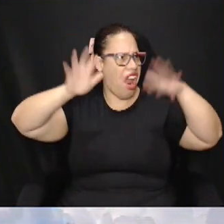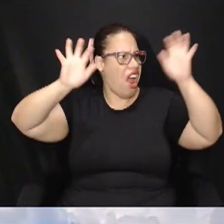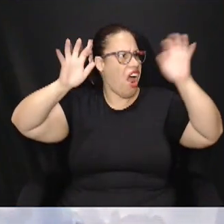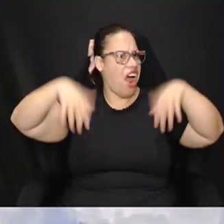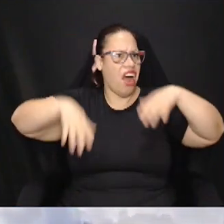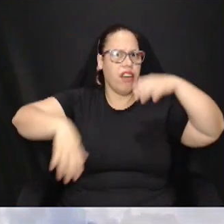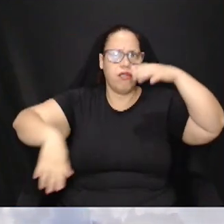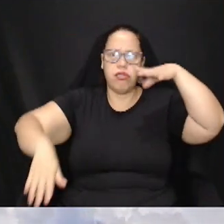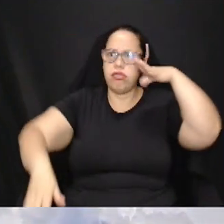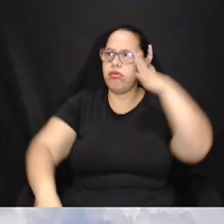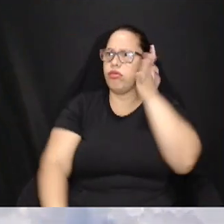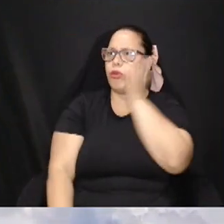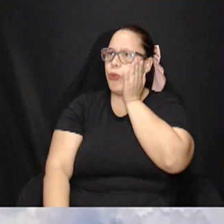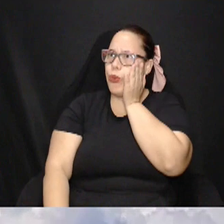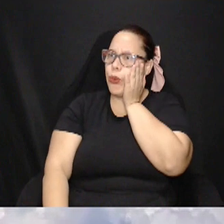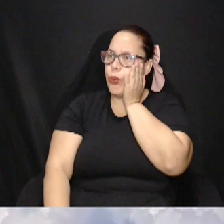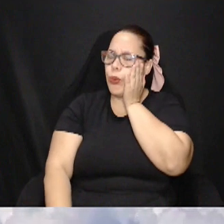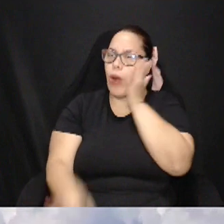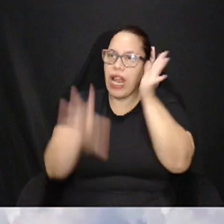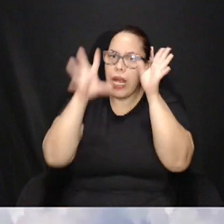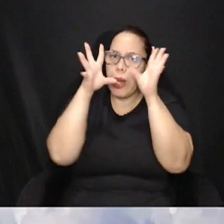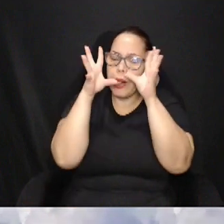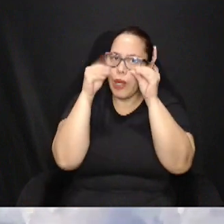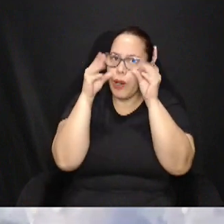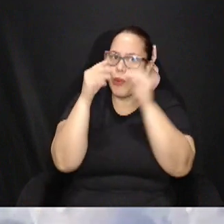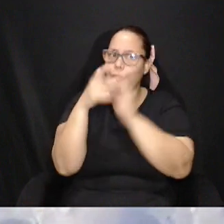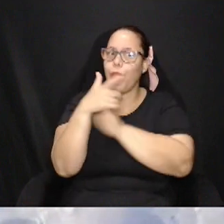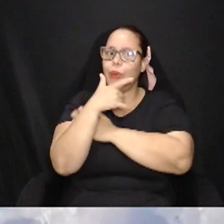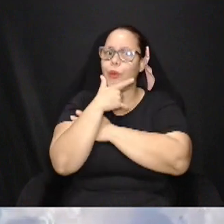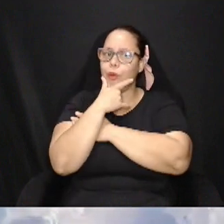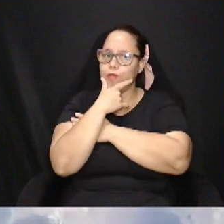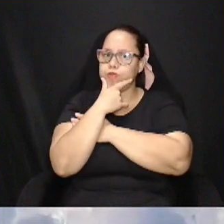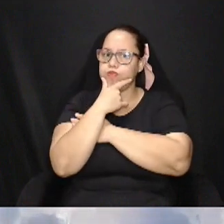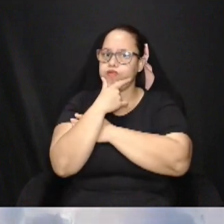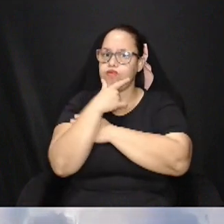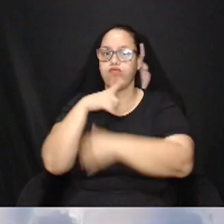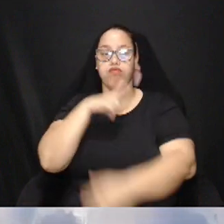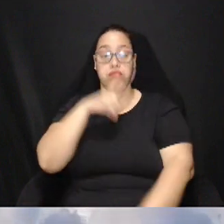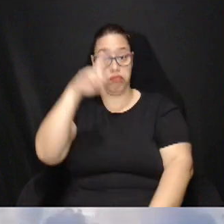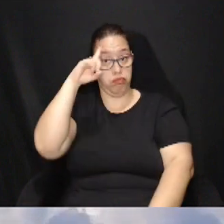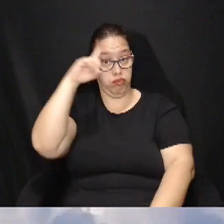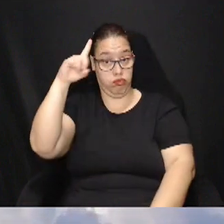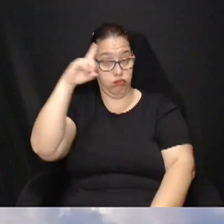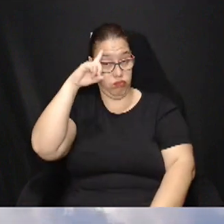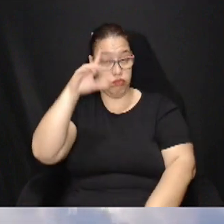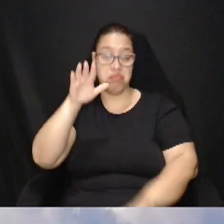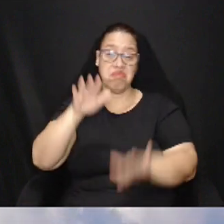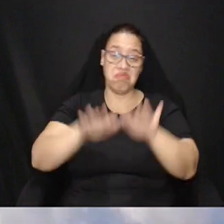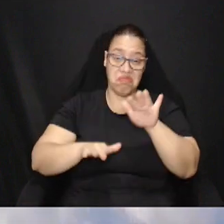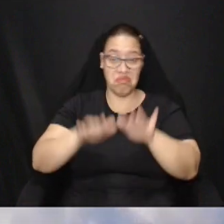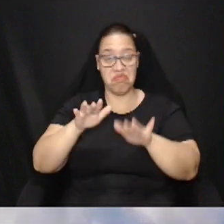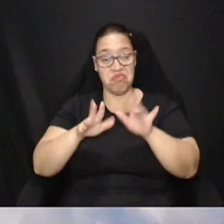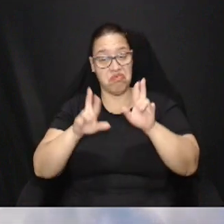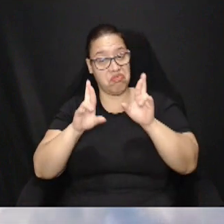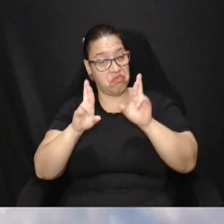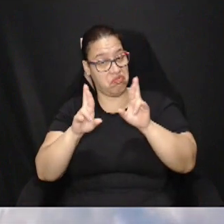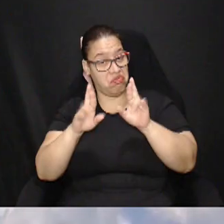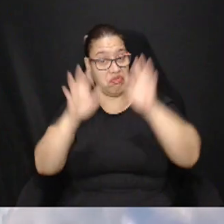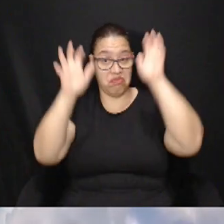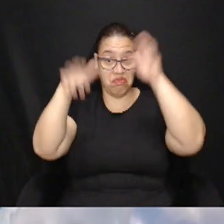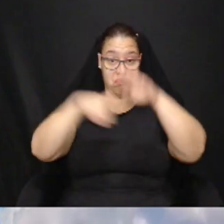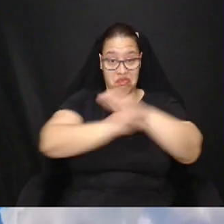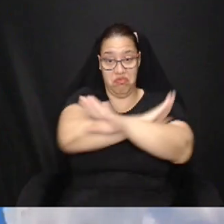chuvona essa noite e a previsão do tempo diz que nós temos um dia aí com o tempo instável, expectativa de chuva ao longo do dia,